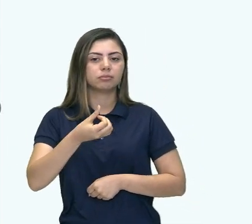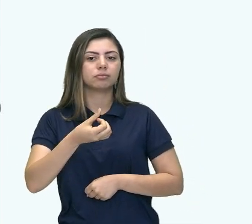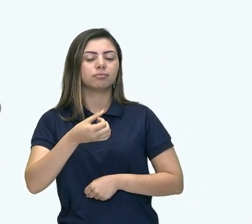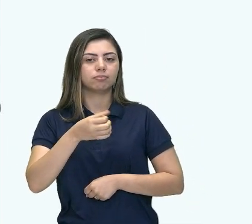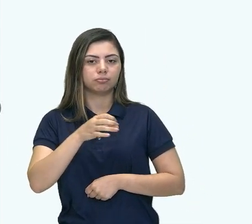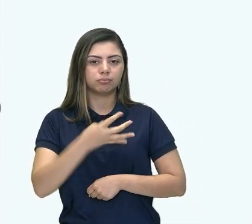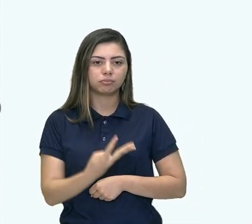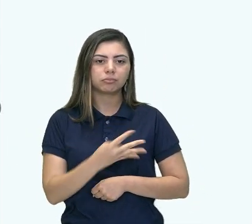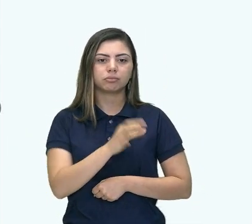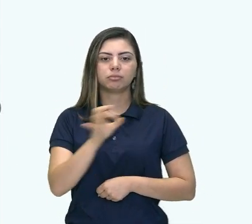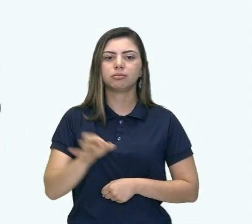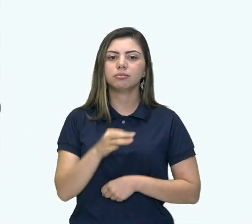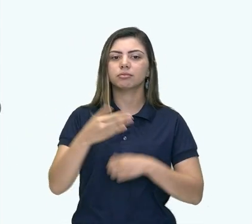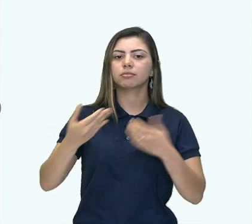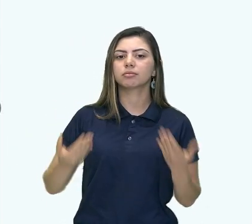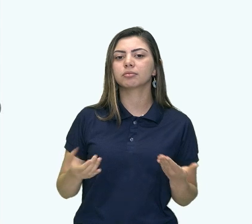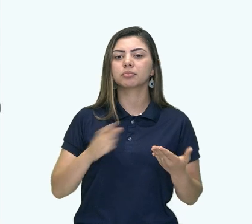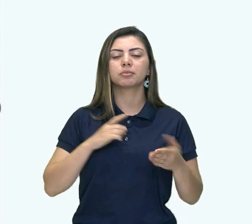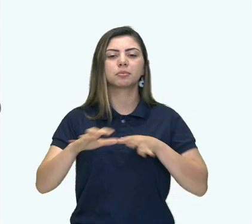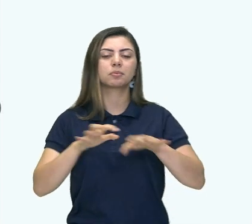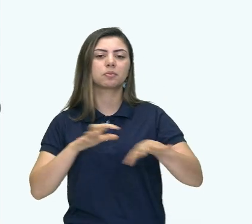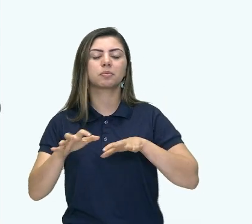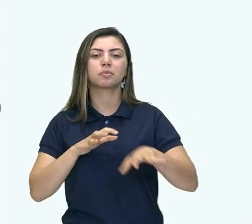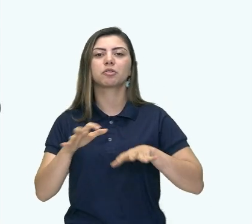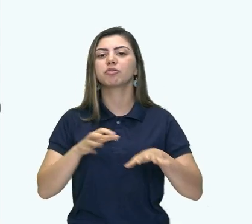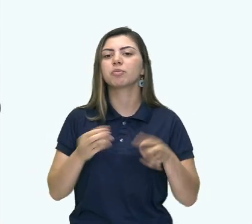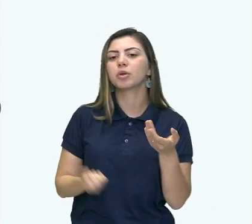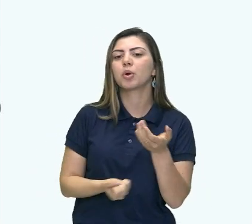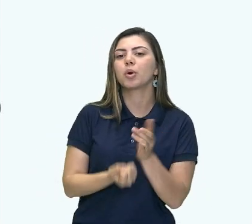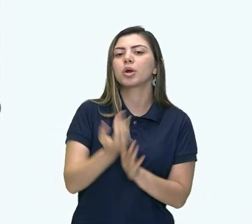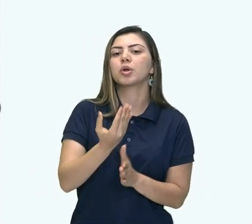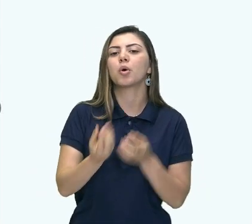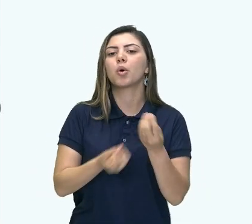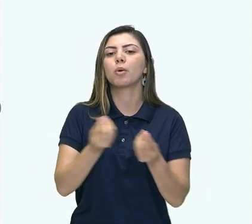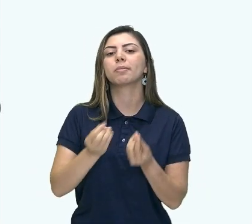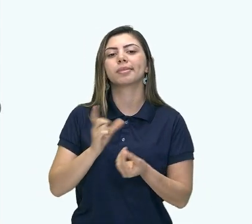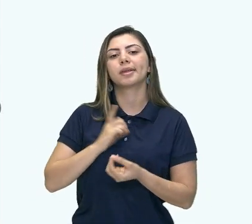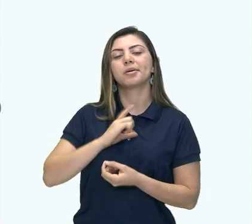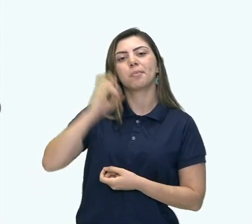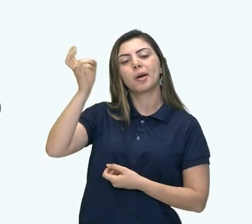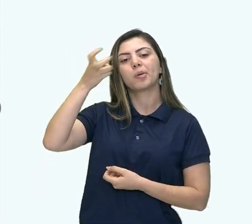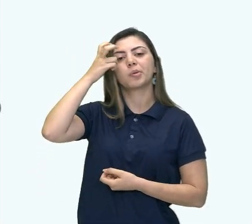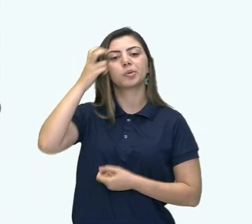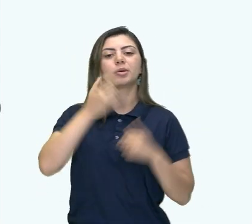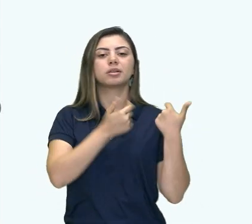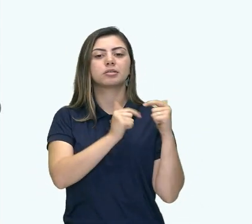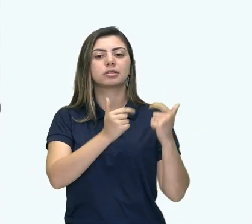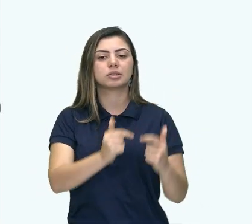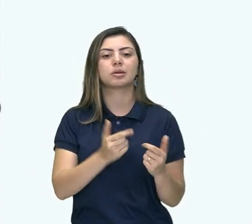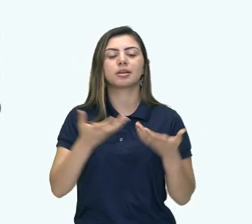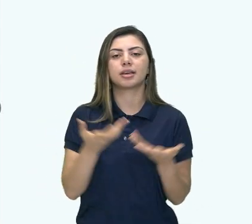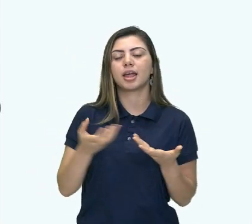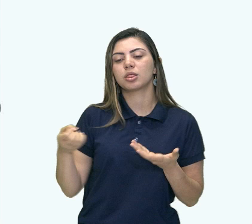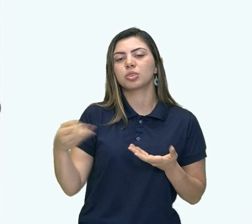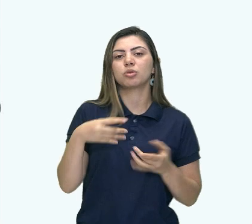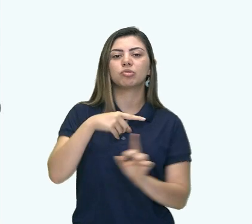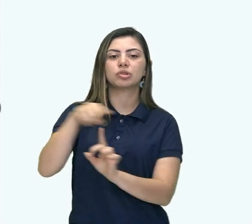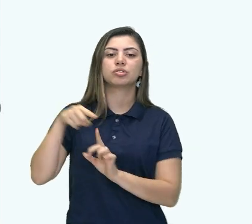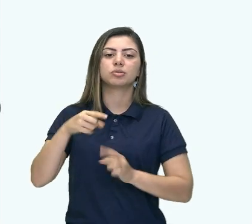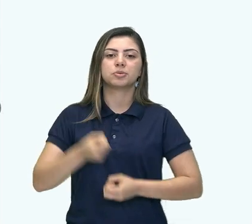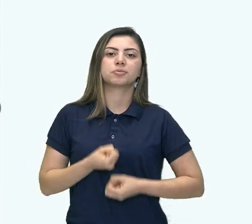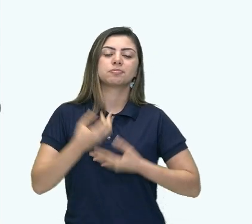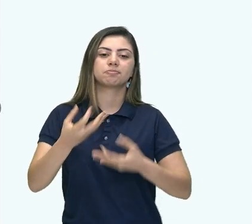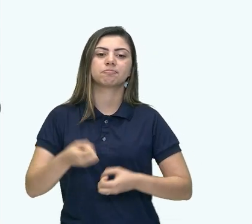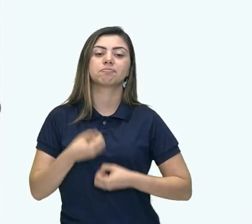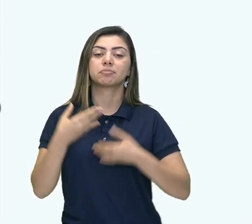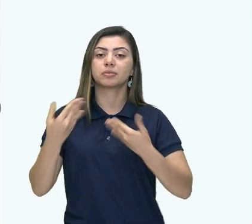O movimento vai surgir como uma resposta à cultura tradicional também, e se busca essas novas formas de expressão. Então, o